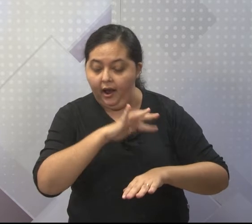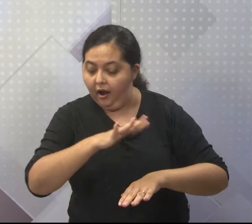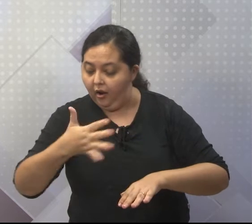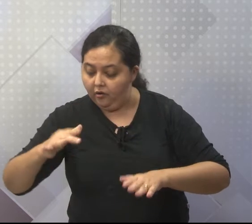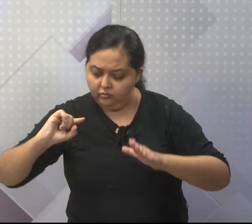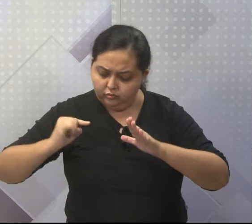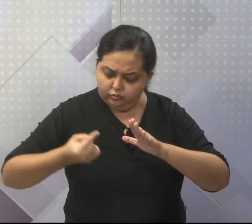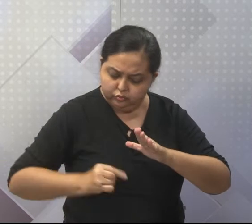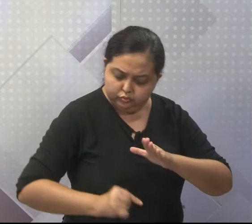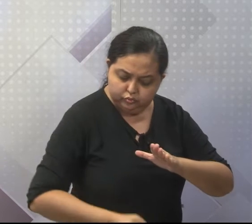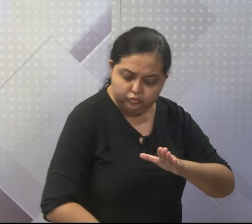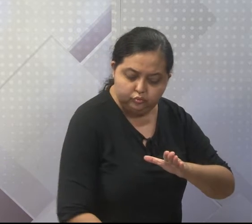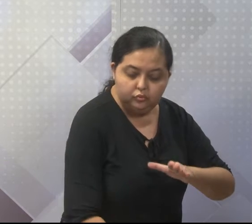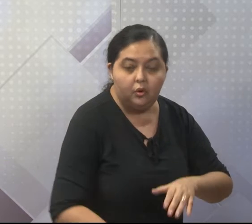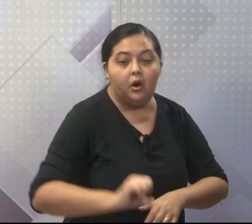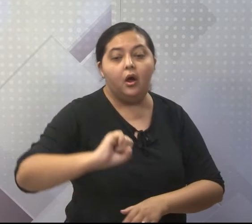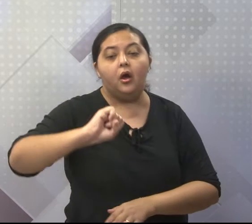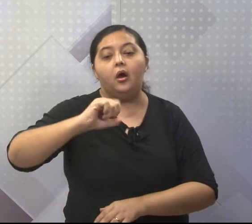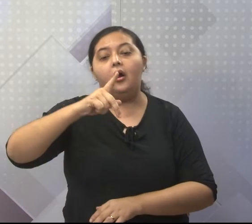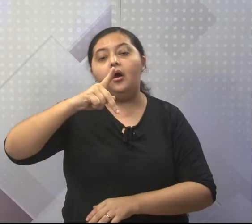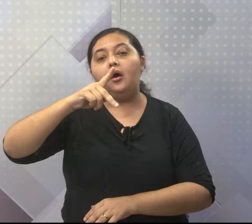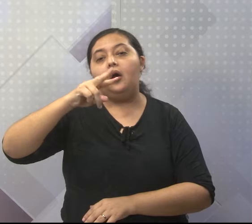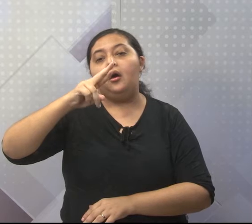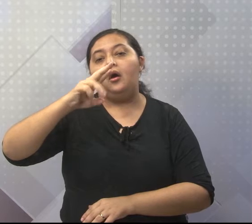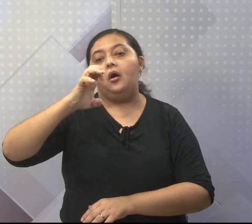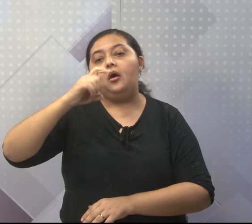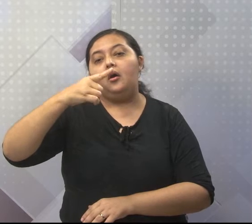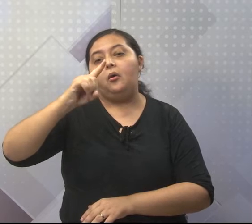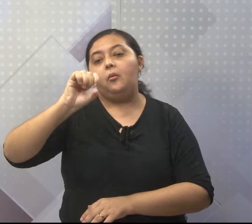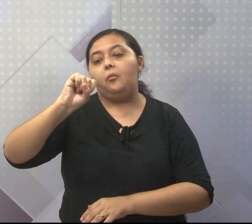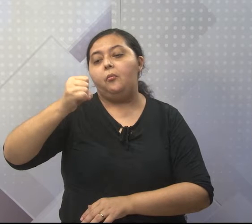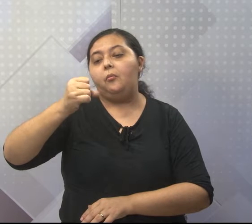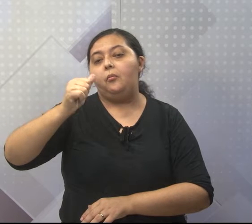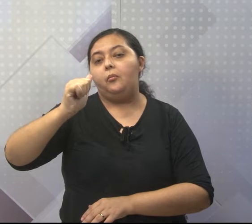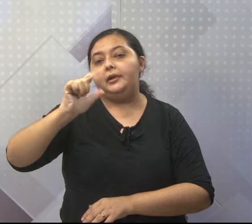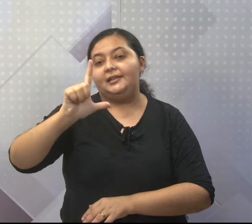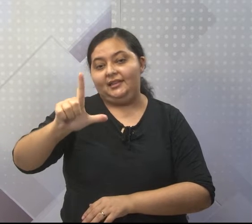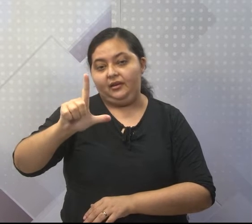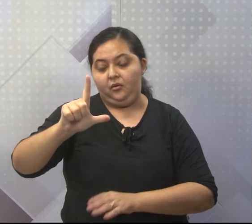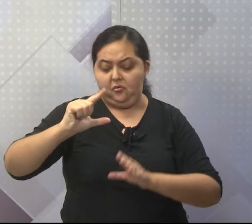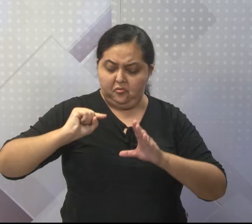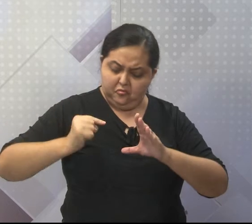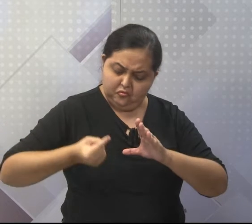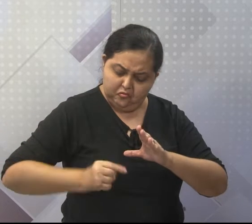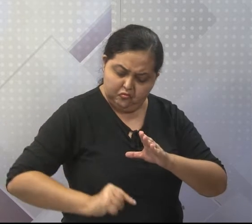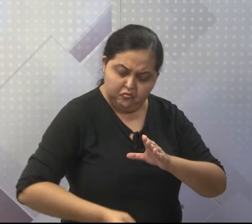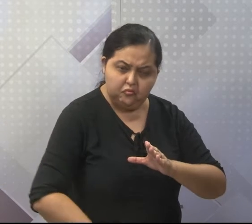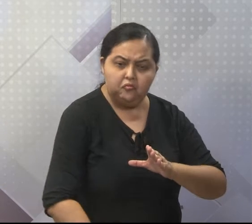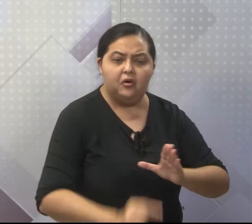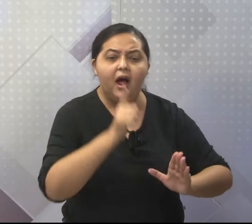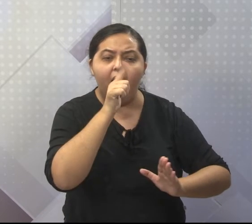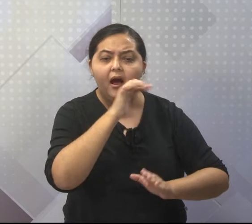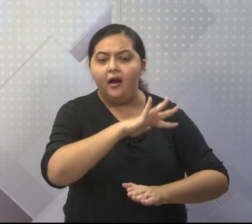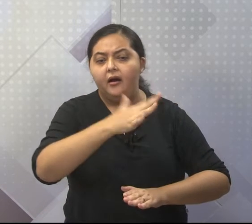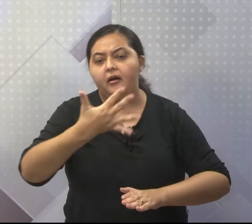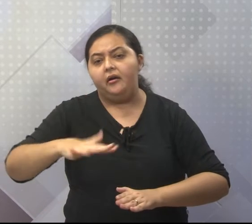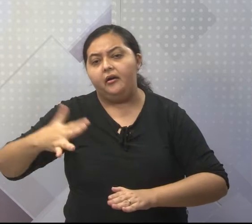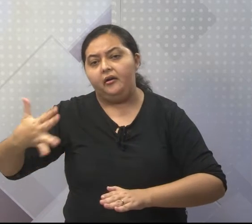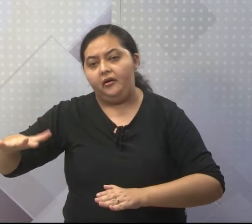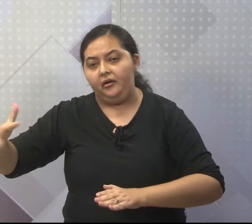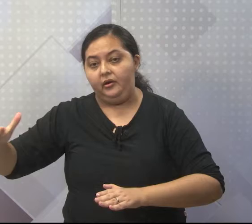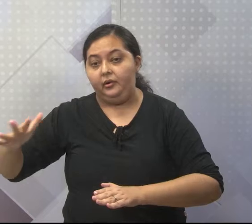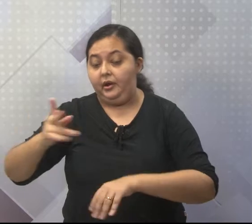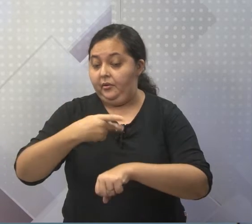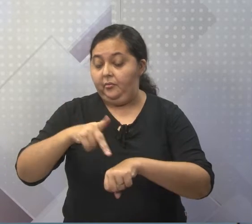do mar a gente tem um pré-sal como exemplo né Não só esses dois mas tem Bolívia peru e outros países que também